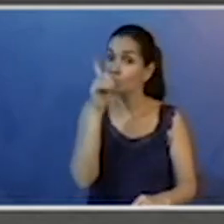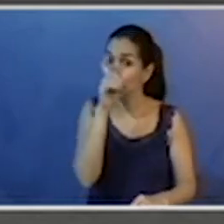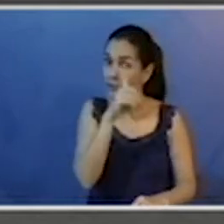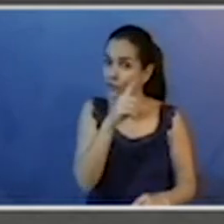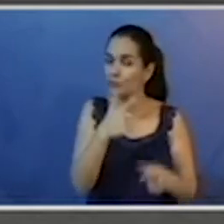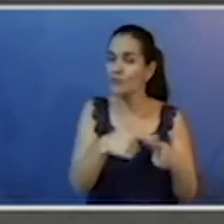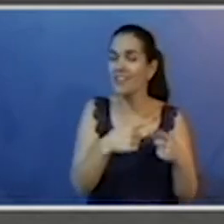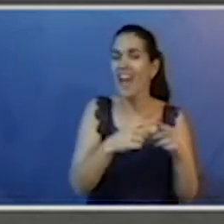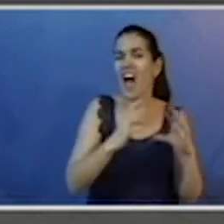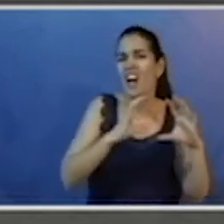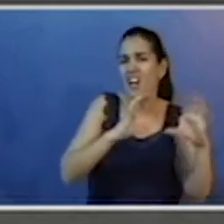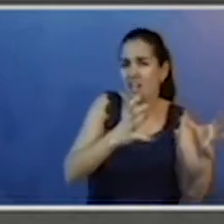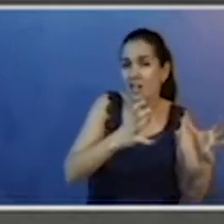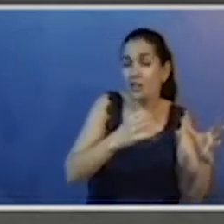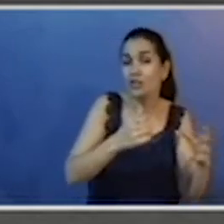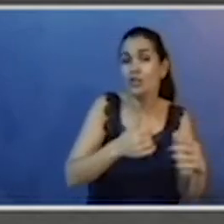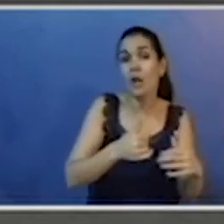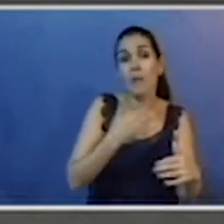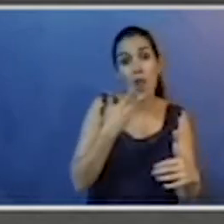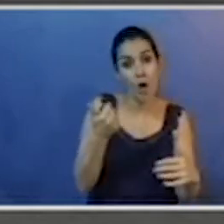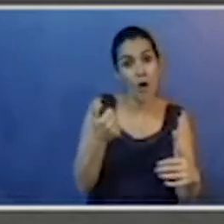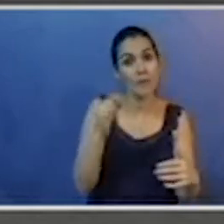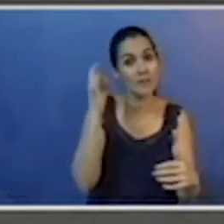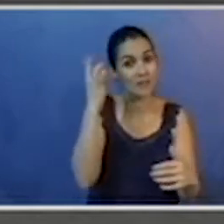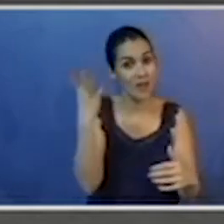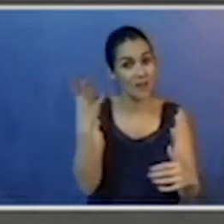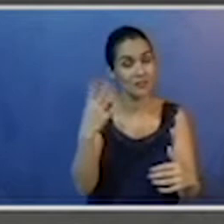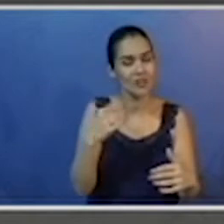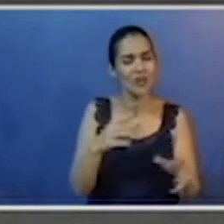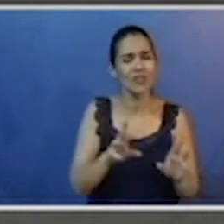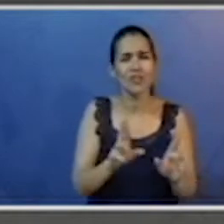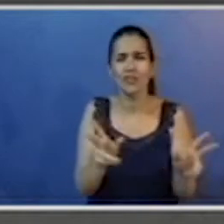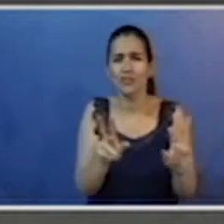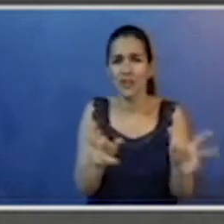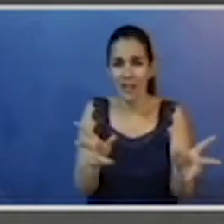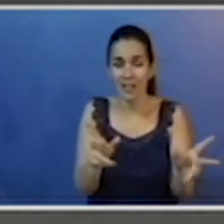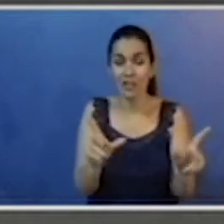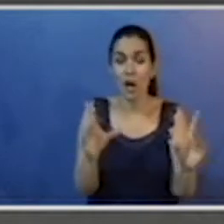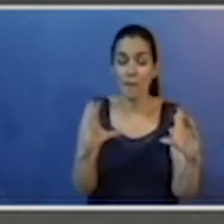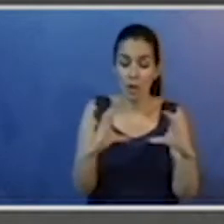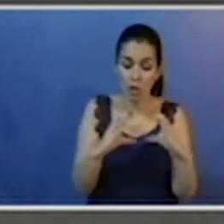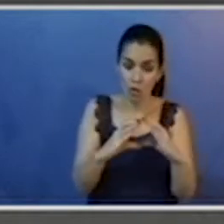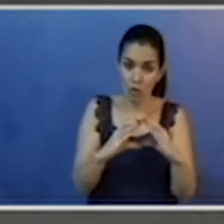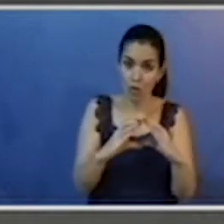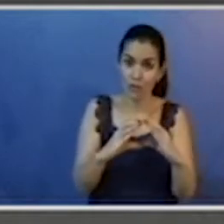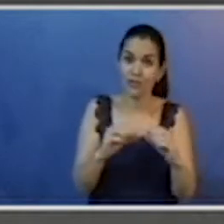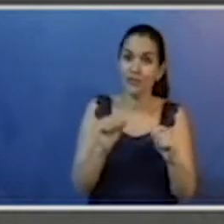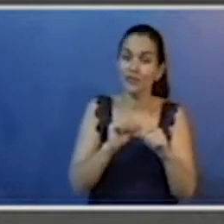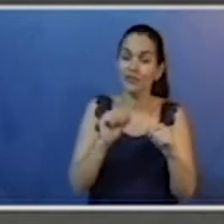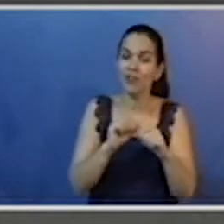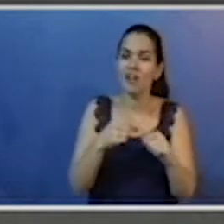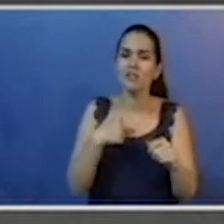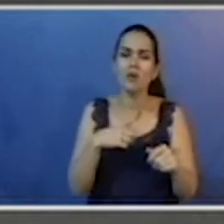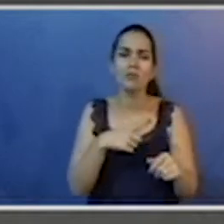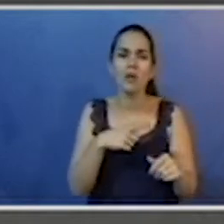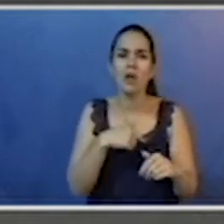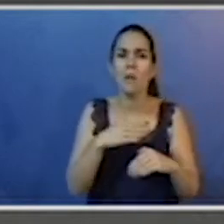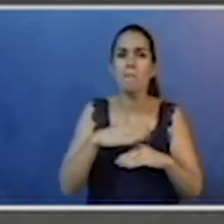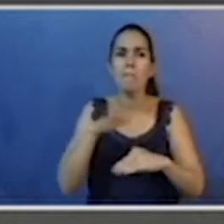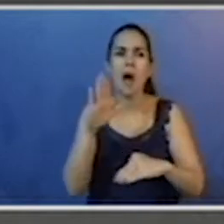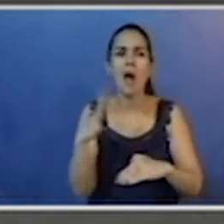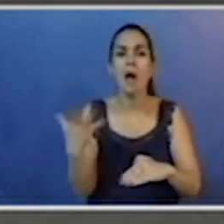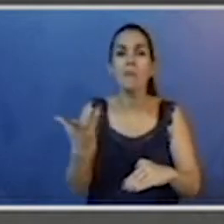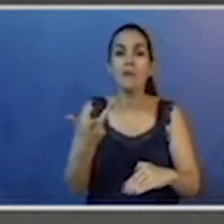a bola fica diferente em relação ao nosso pé e controlar uma bola menor faz com que eu depois eu tenho mais